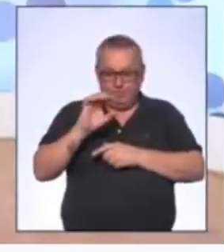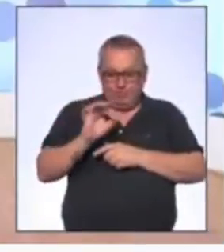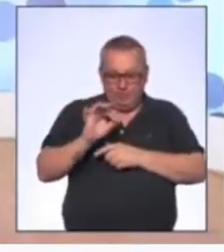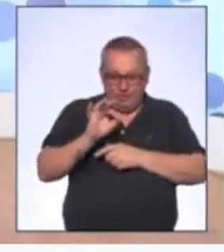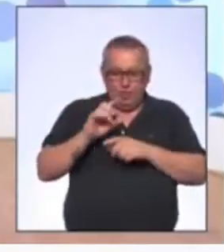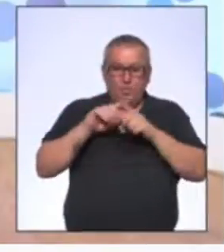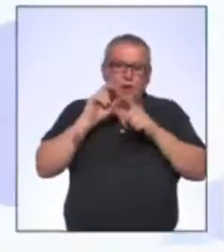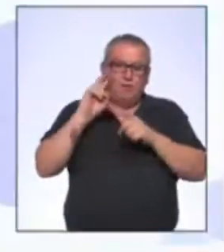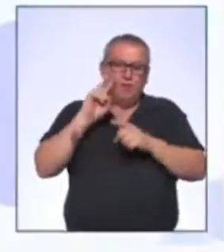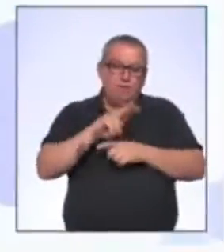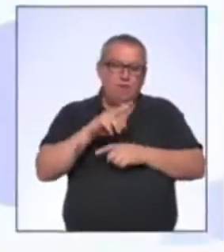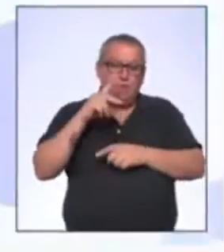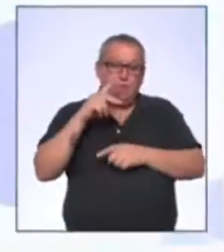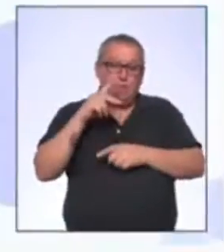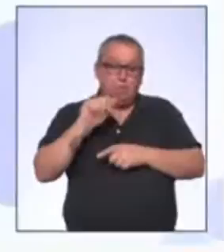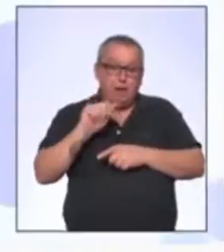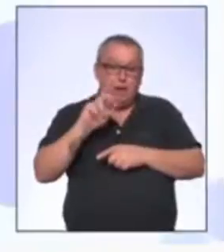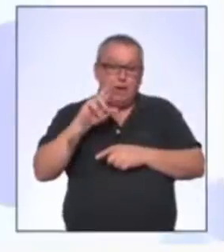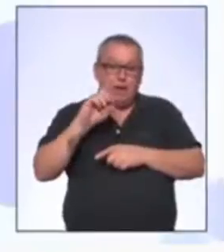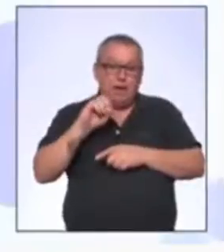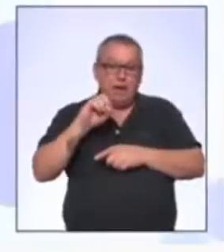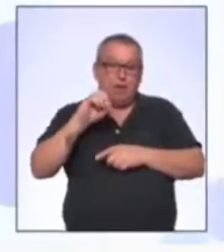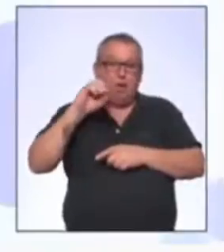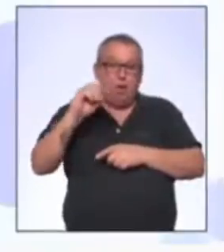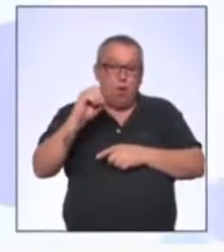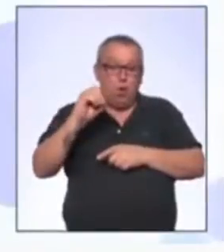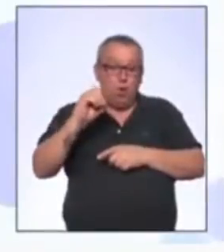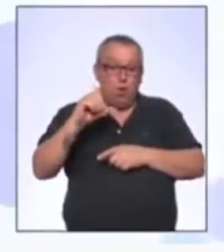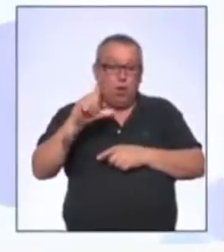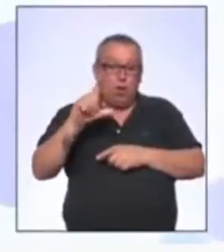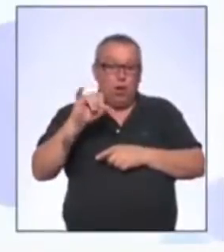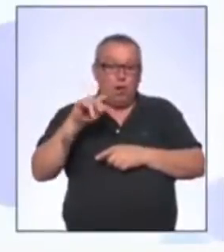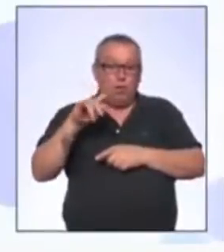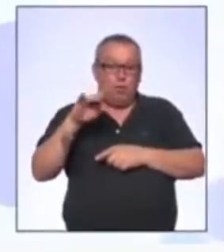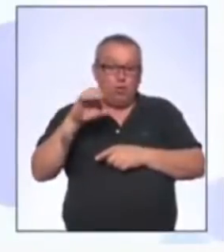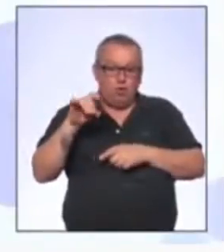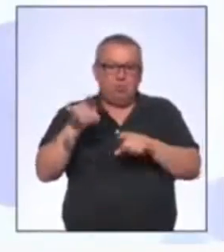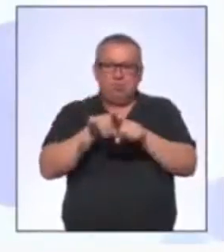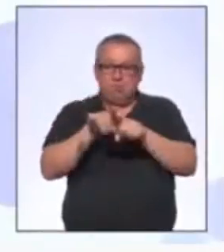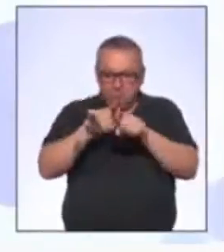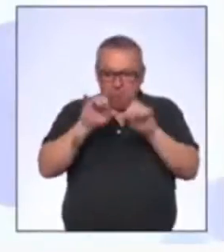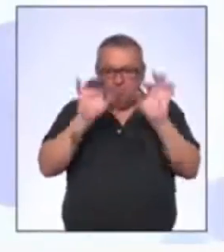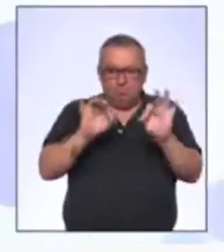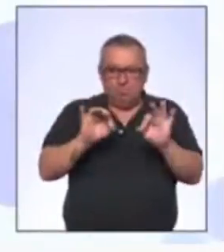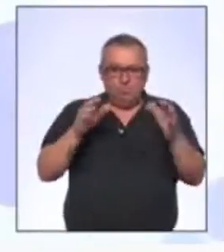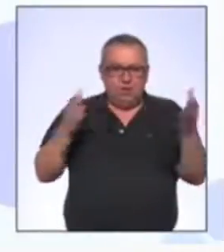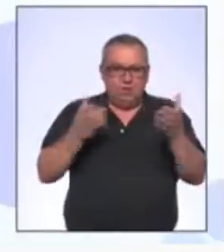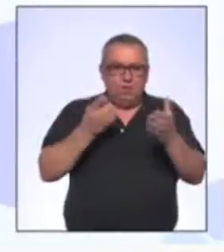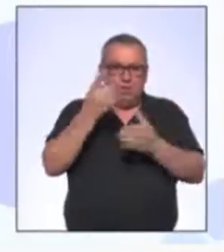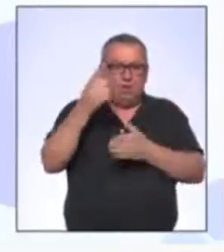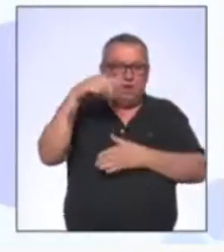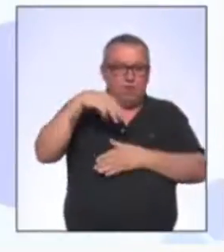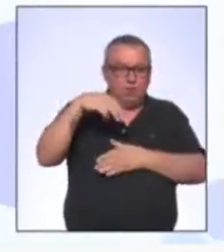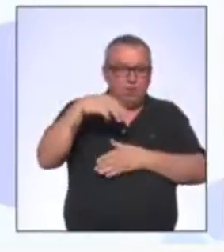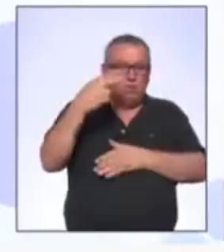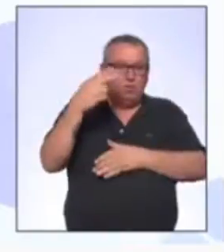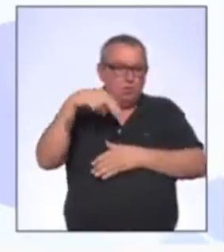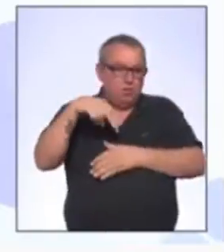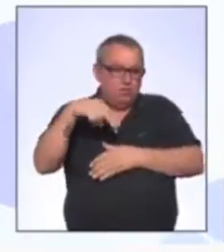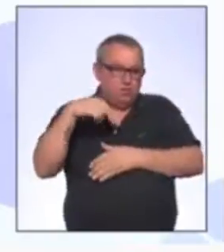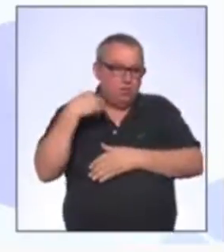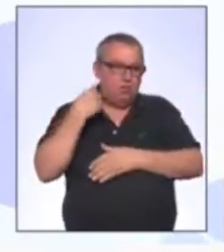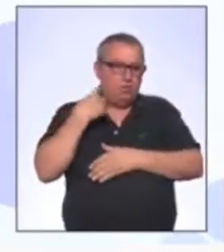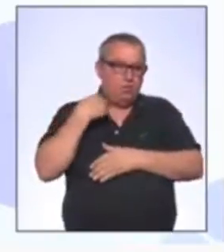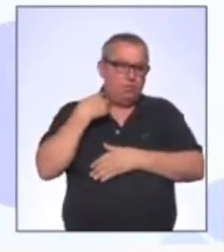tá certo e paralímpicos também e aí agora sim agora eu vou dar um minutinho de 1 a 2 minutos aí tem